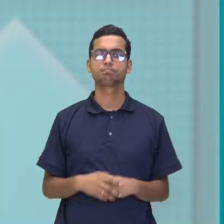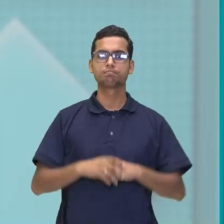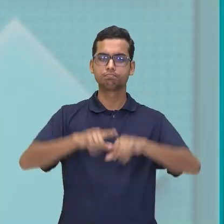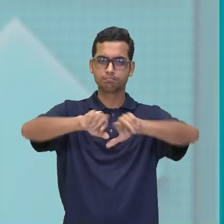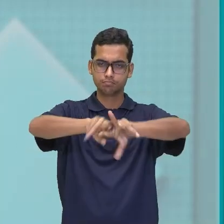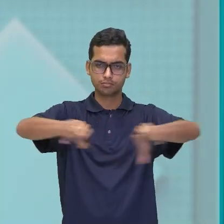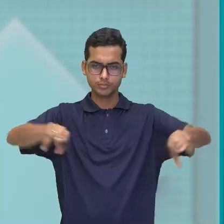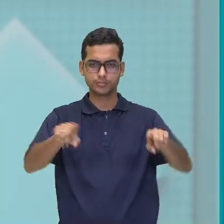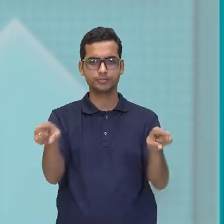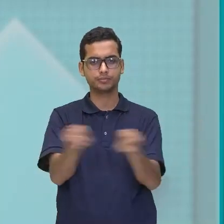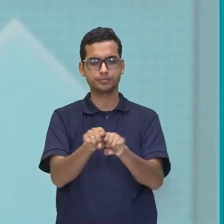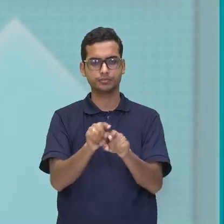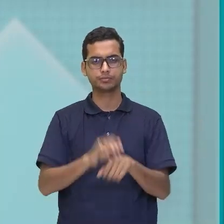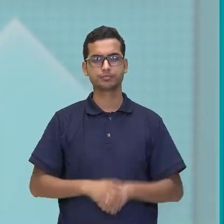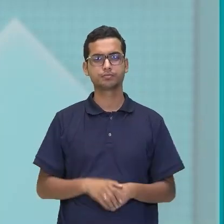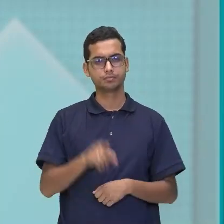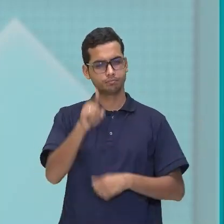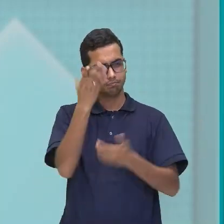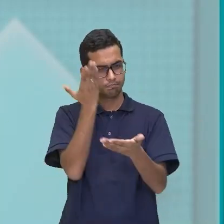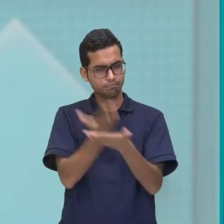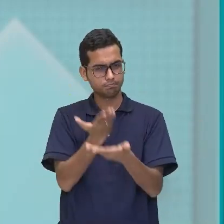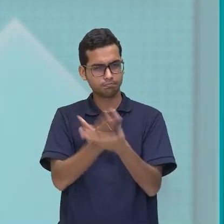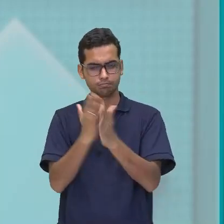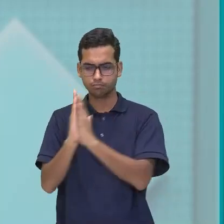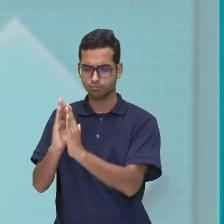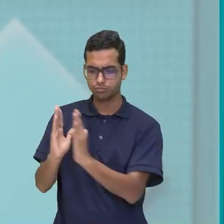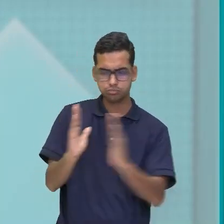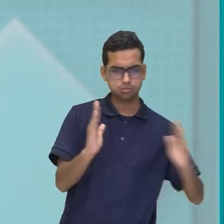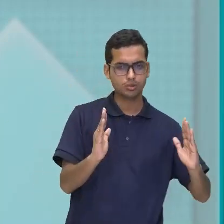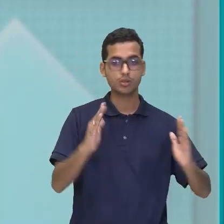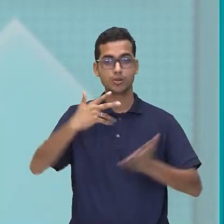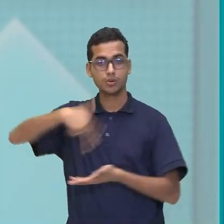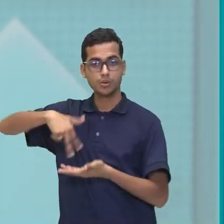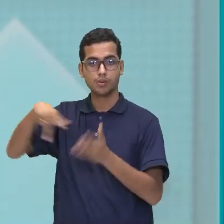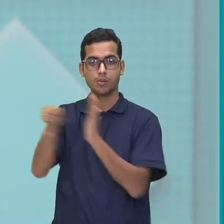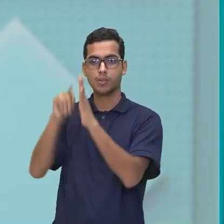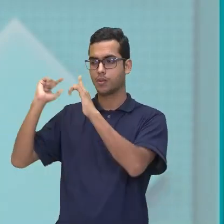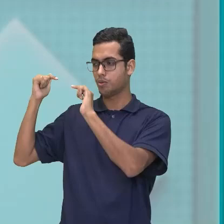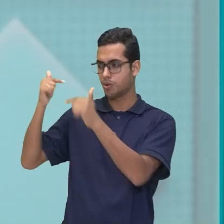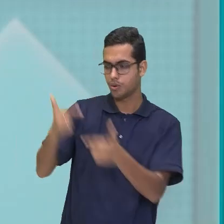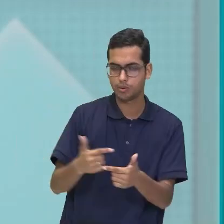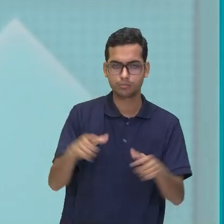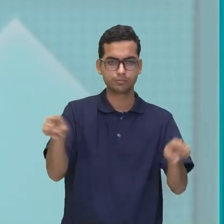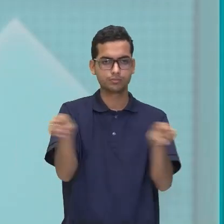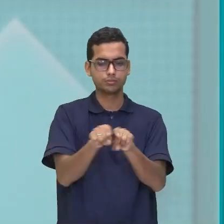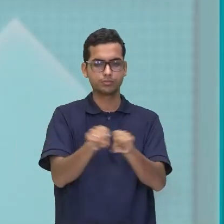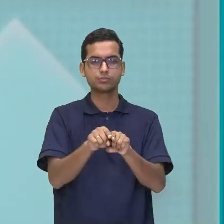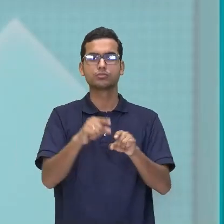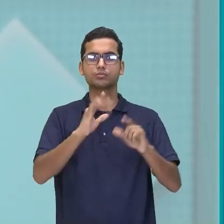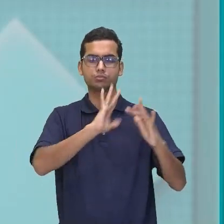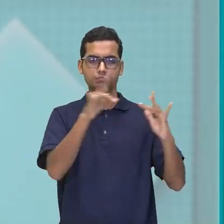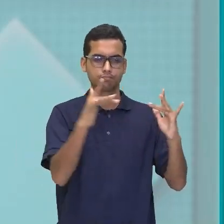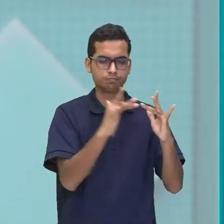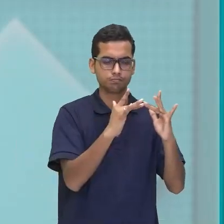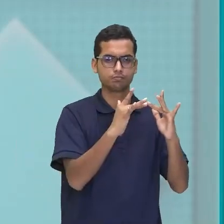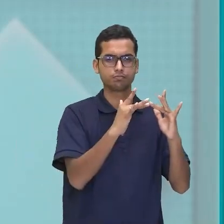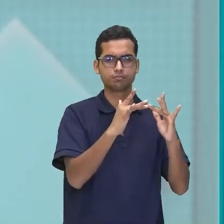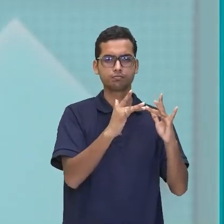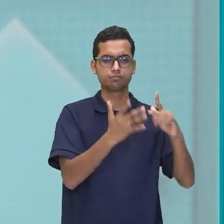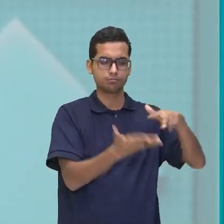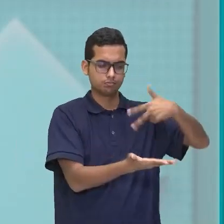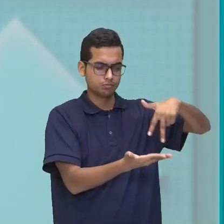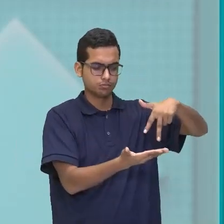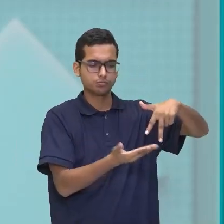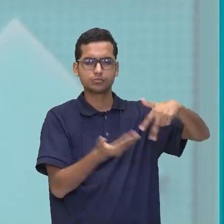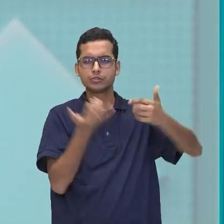mas ao longo das aulas nós podemos ver que a dança tradicional, a dança clássica, é como se elas se